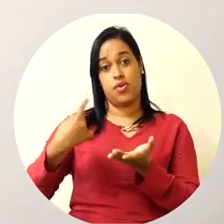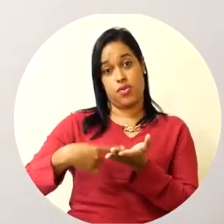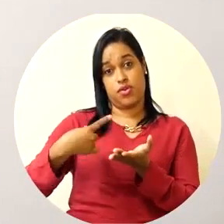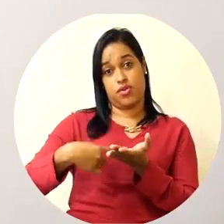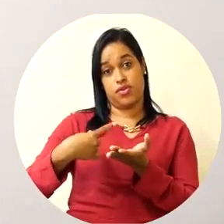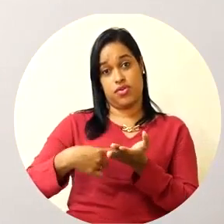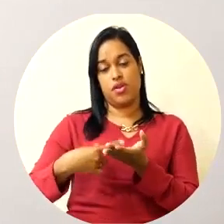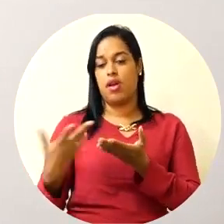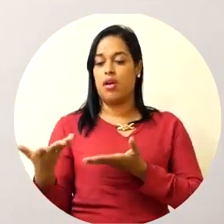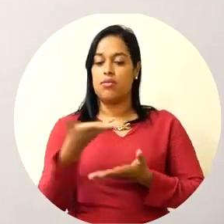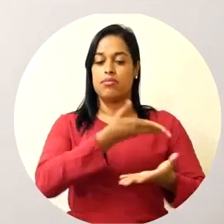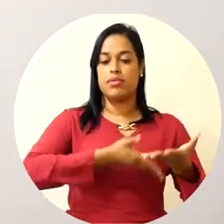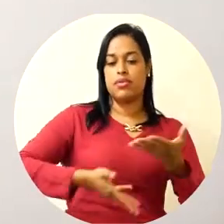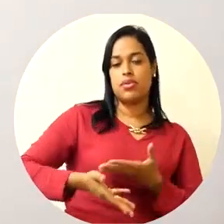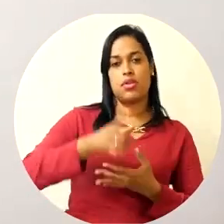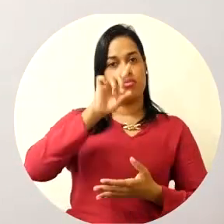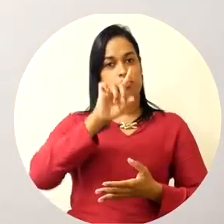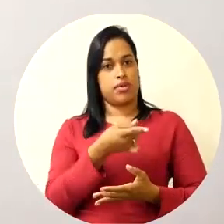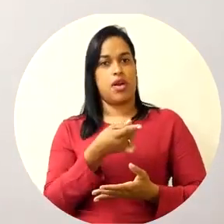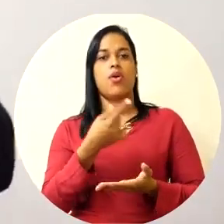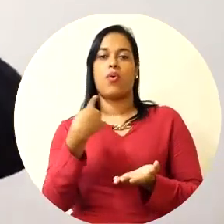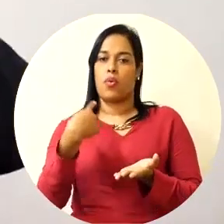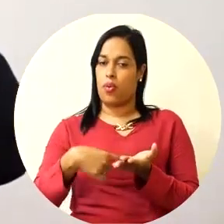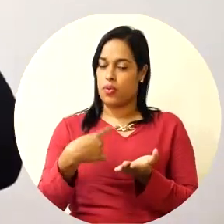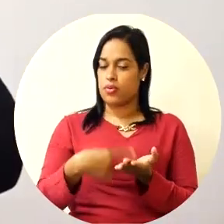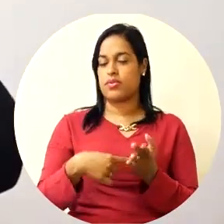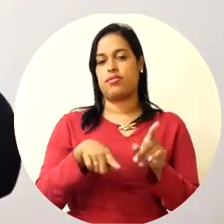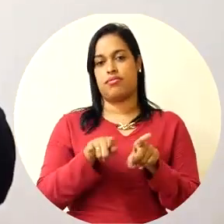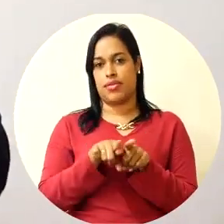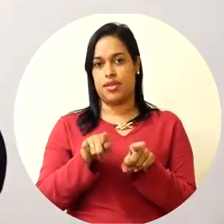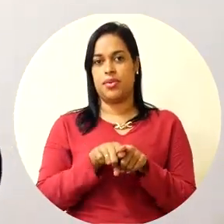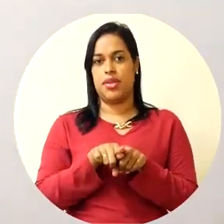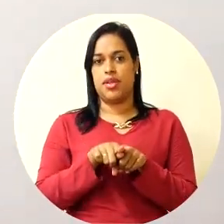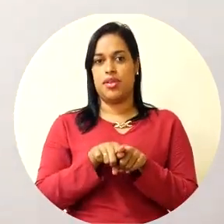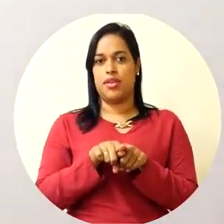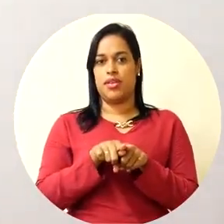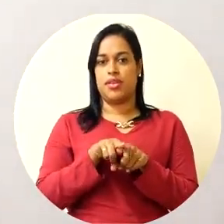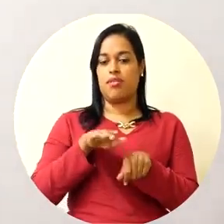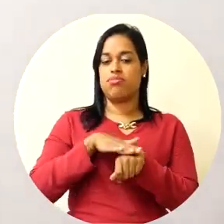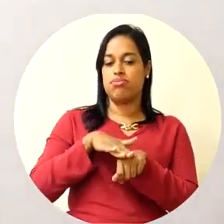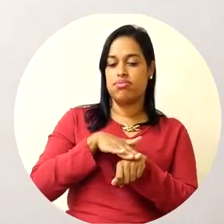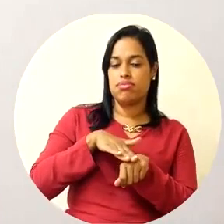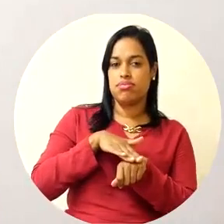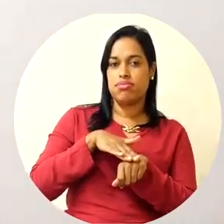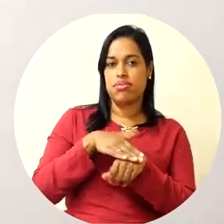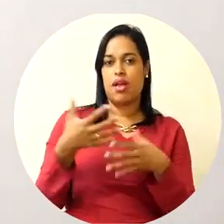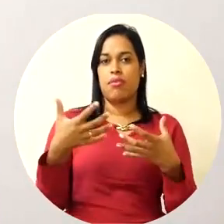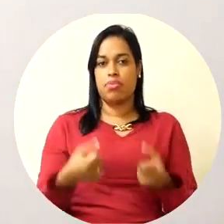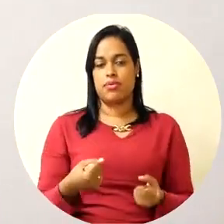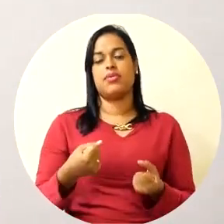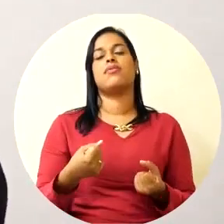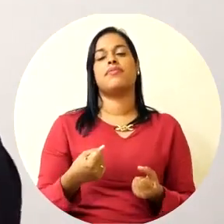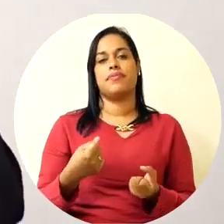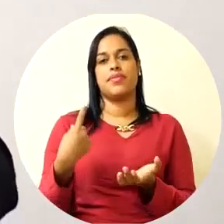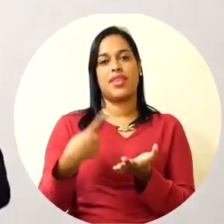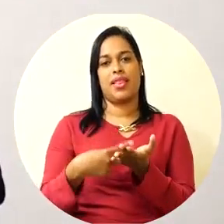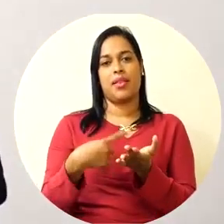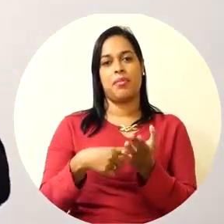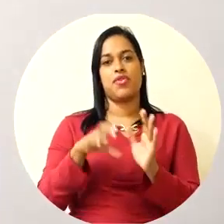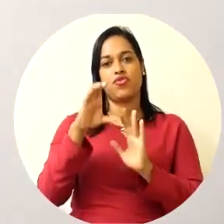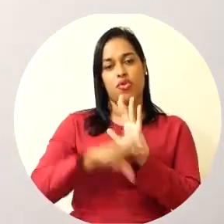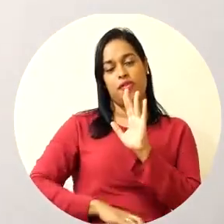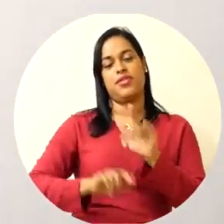dos empregadores, e tentam entre si entrar em acordos que formam as negociações trabalhistas,